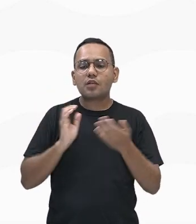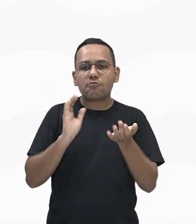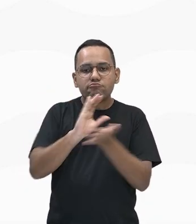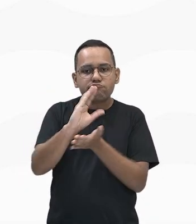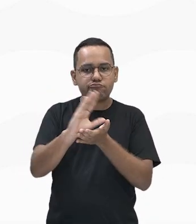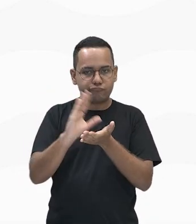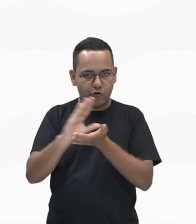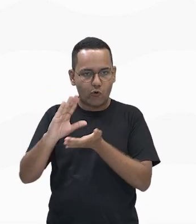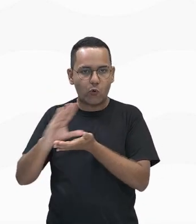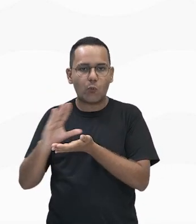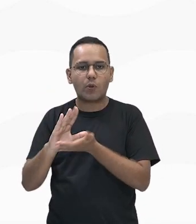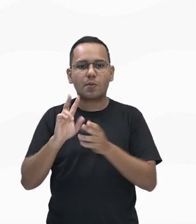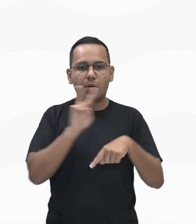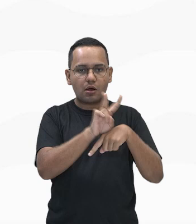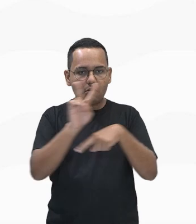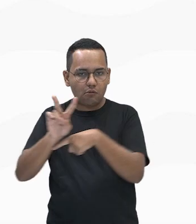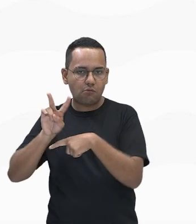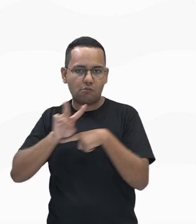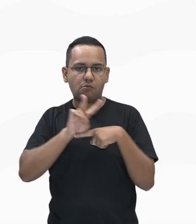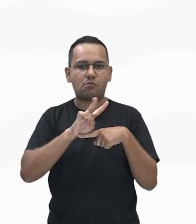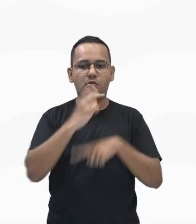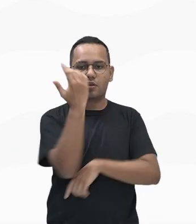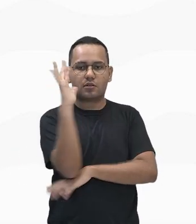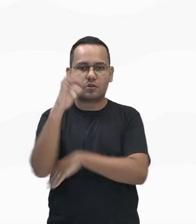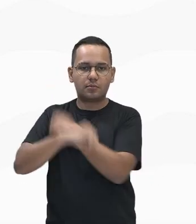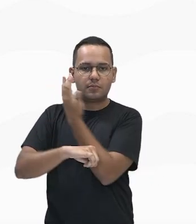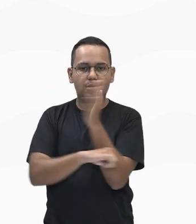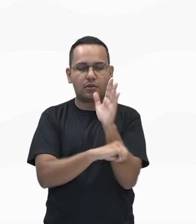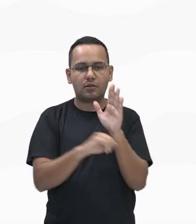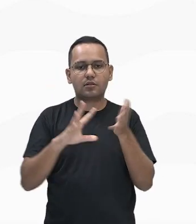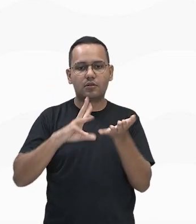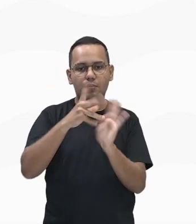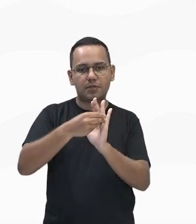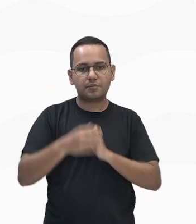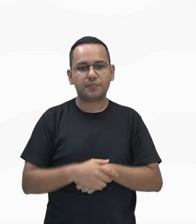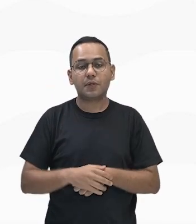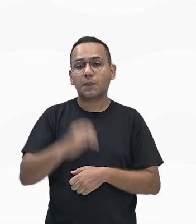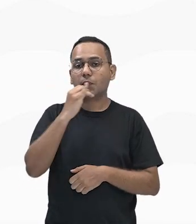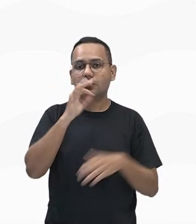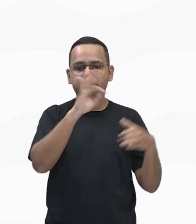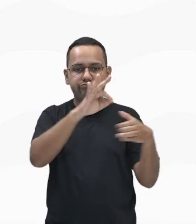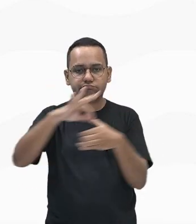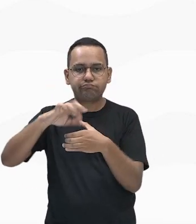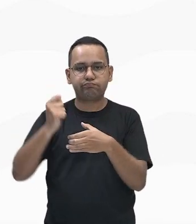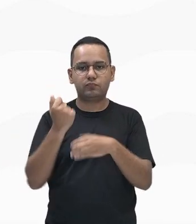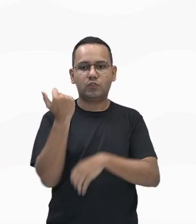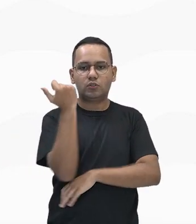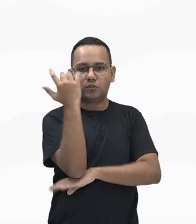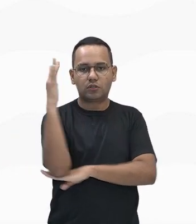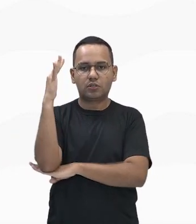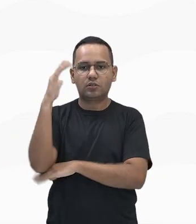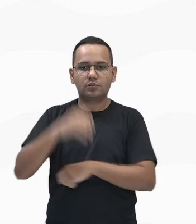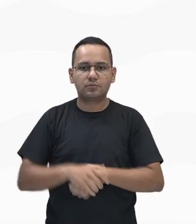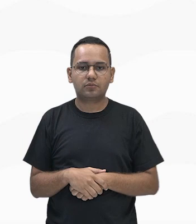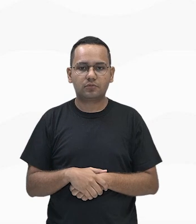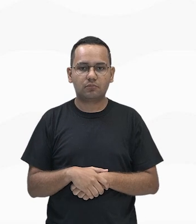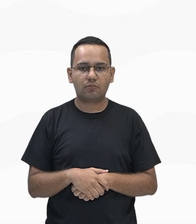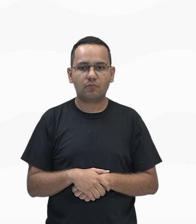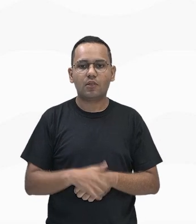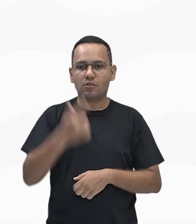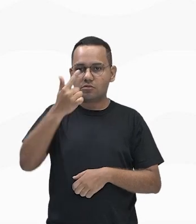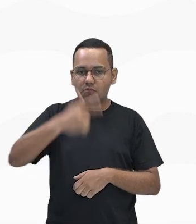de conservação ambiental na Amazônia, como reflorestamento, restauração de áreas degradadas,